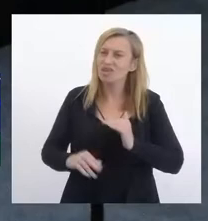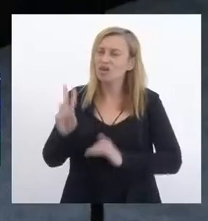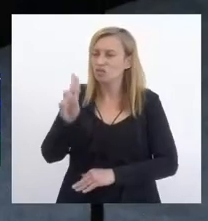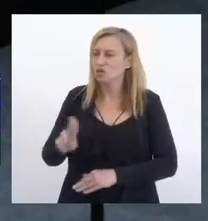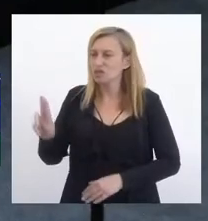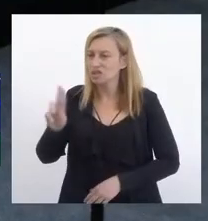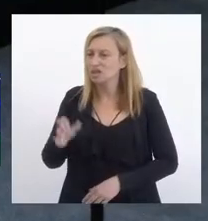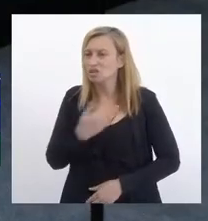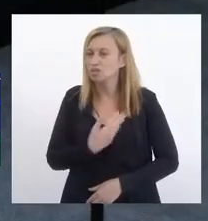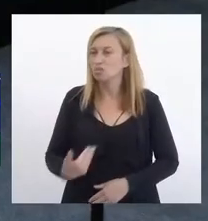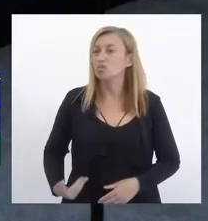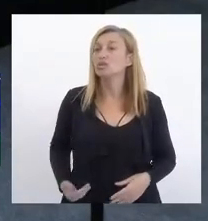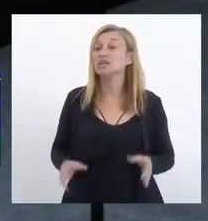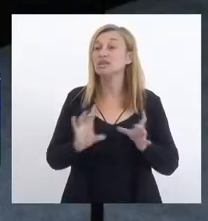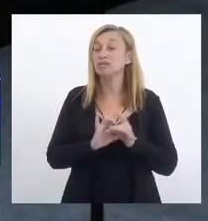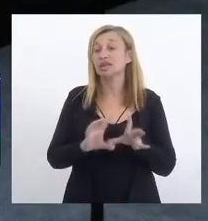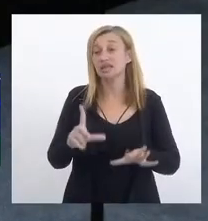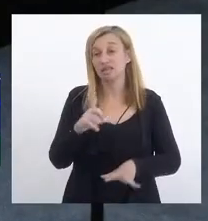públicas ainda gozam de autonomia